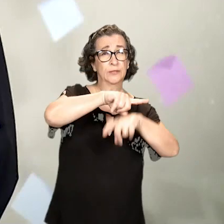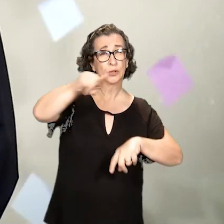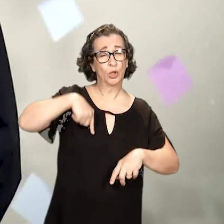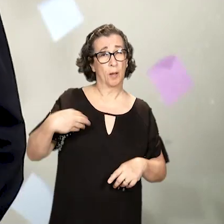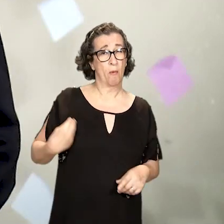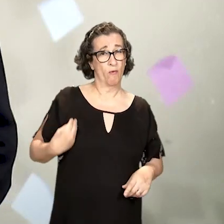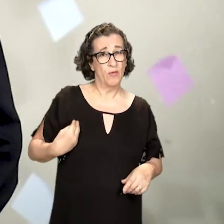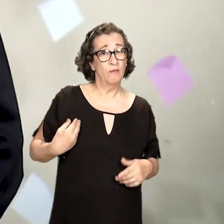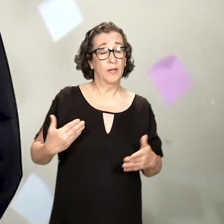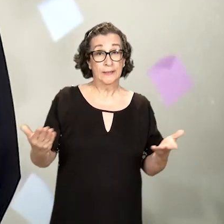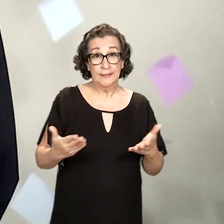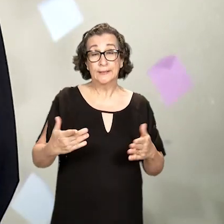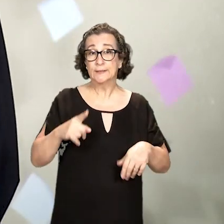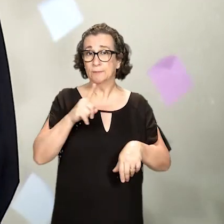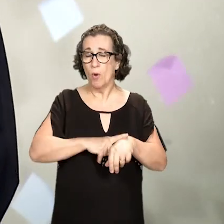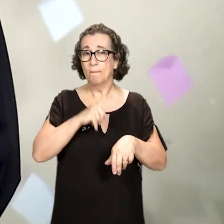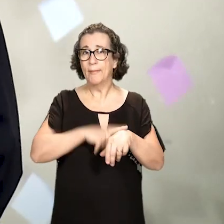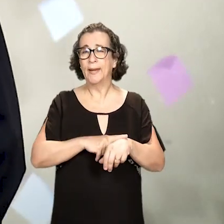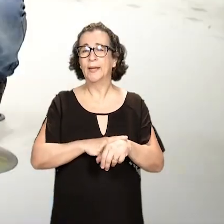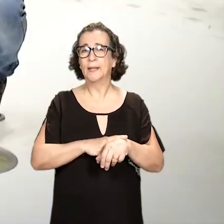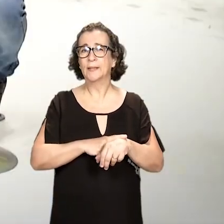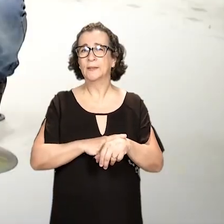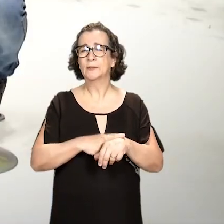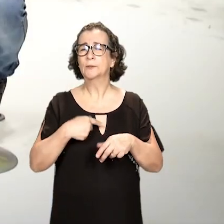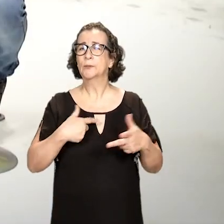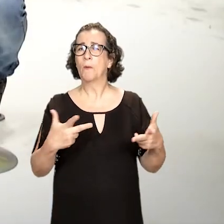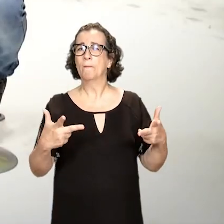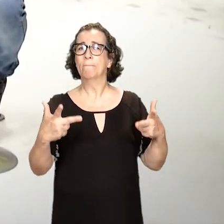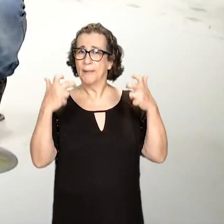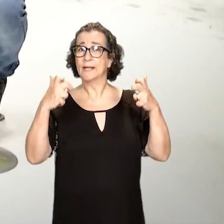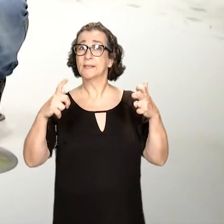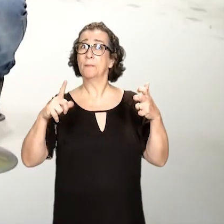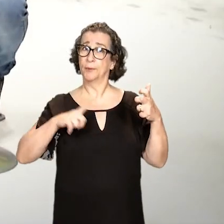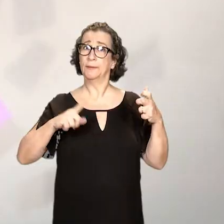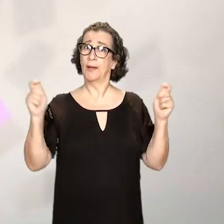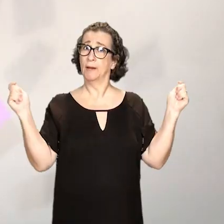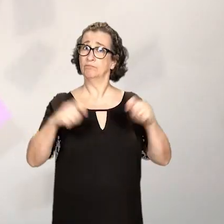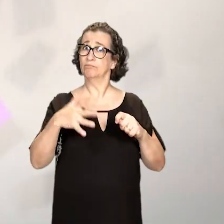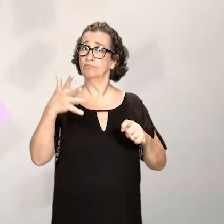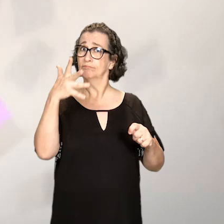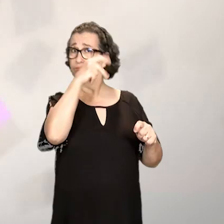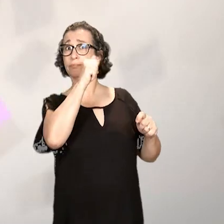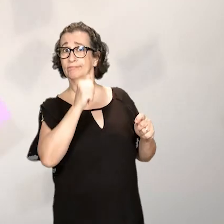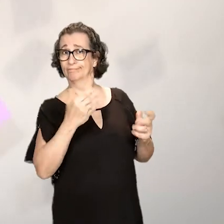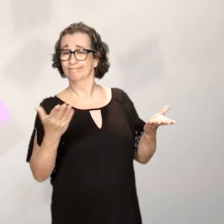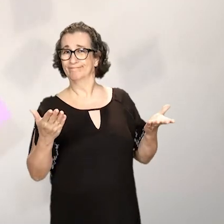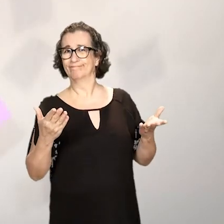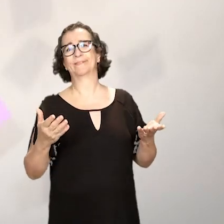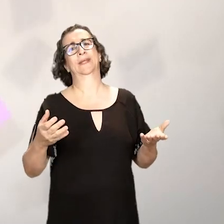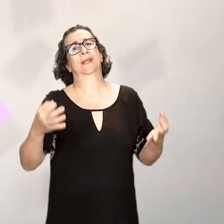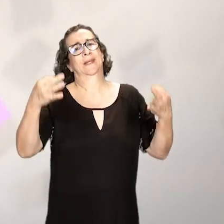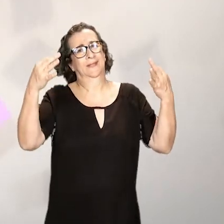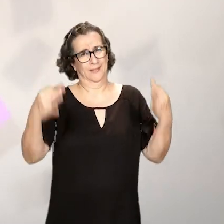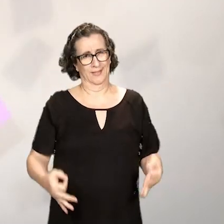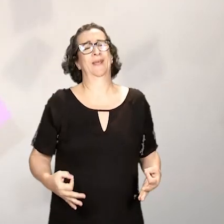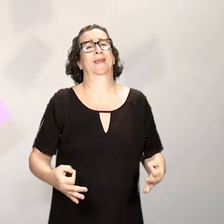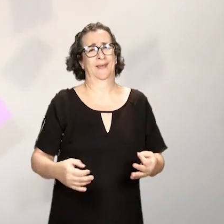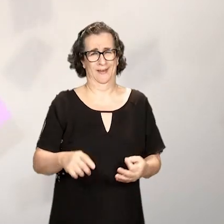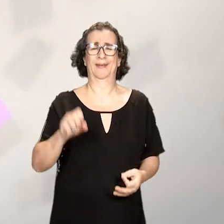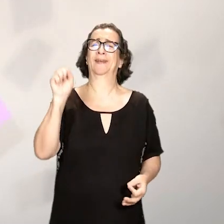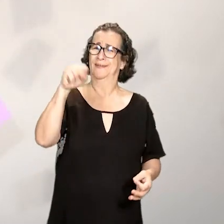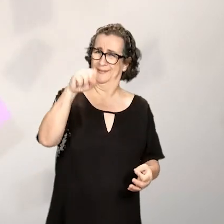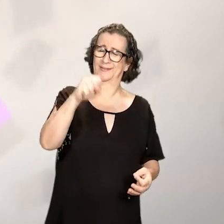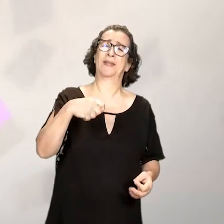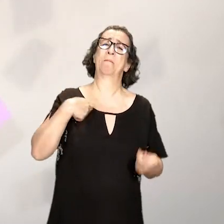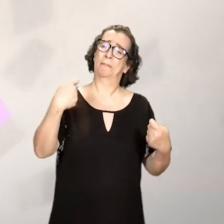vivendo nesse período né Eu percebo que tem saída com certeza né ainda tem que ter até porque a gente